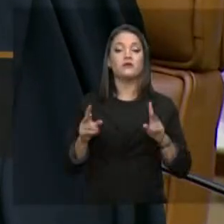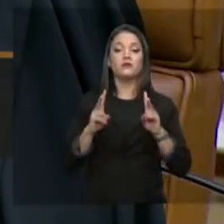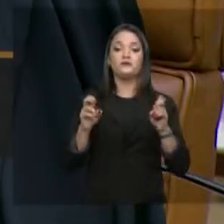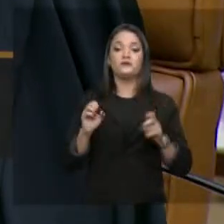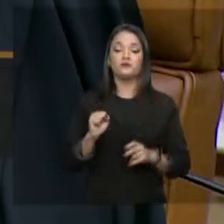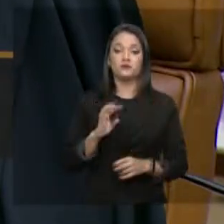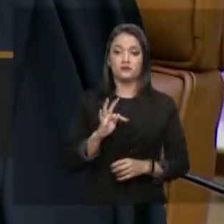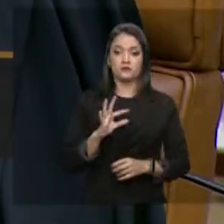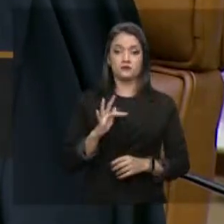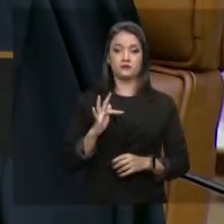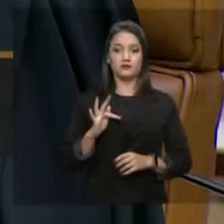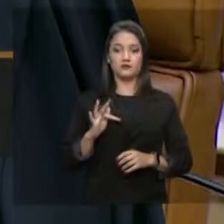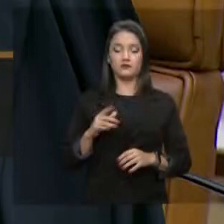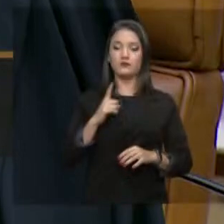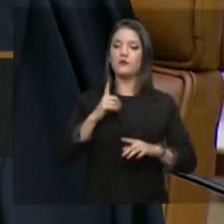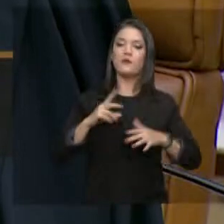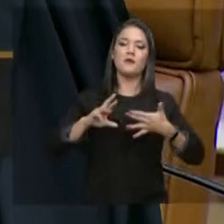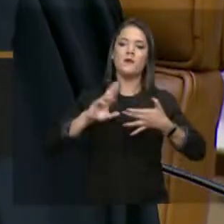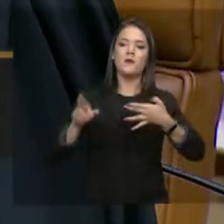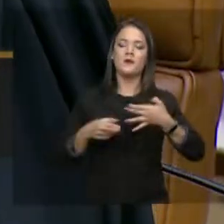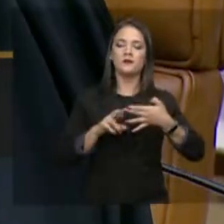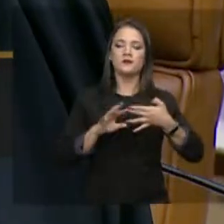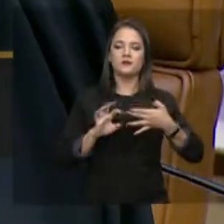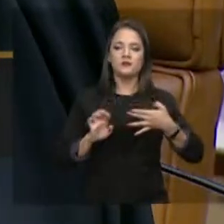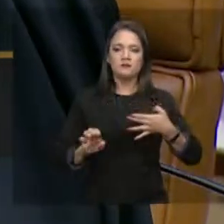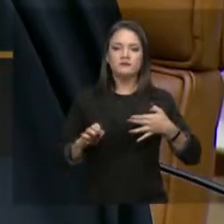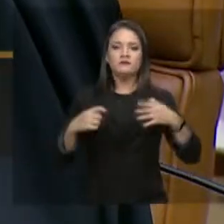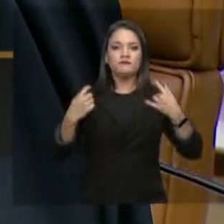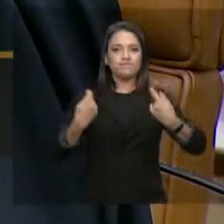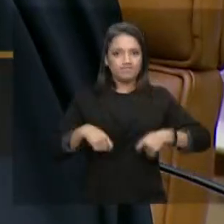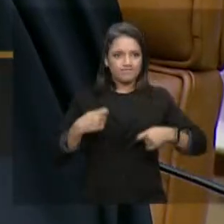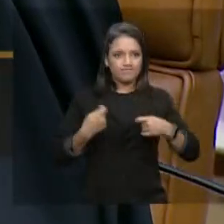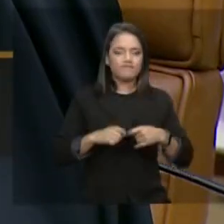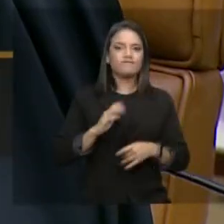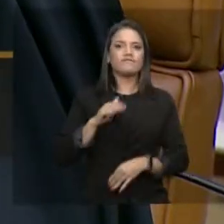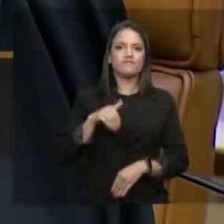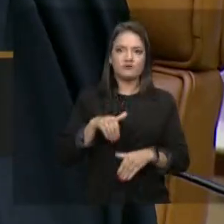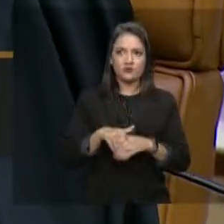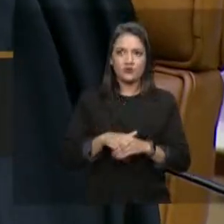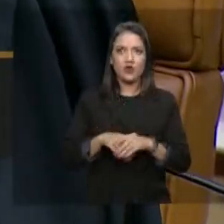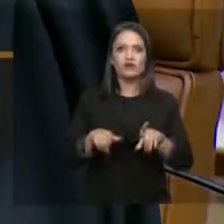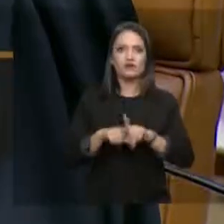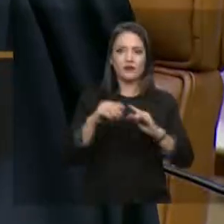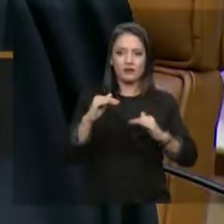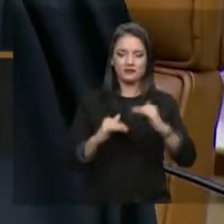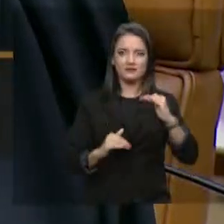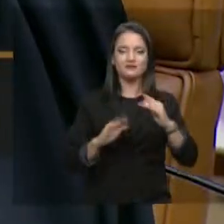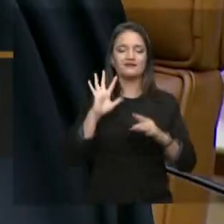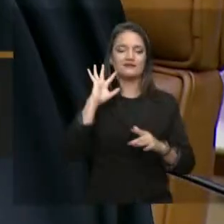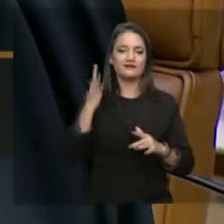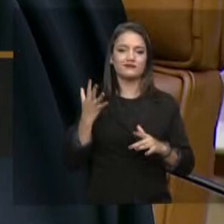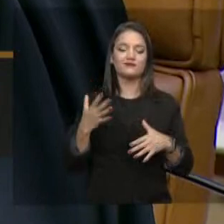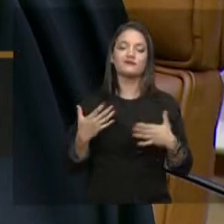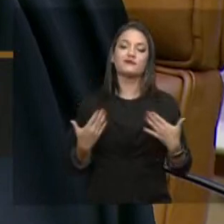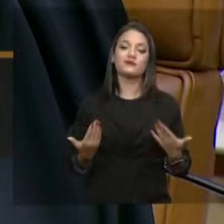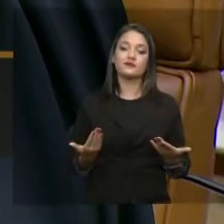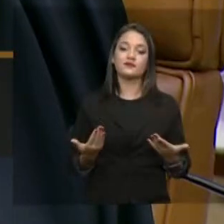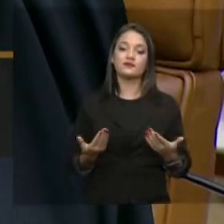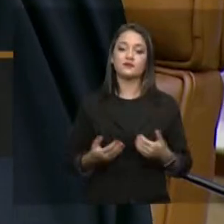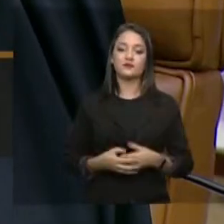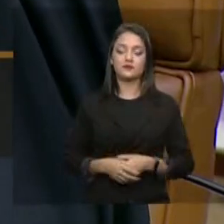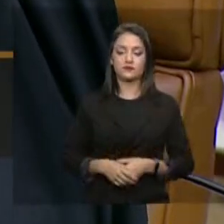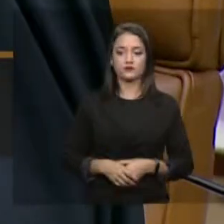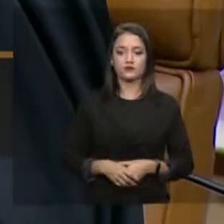Tribunal Federal, próprio recurso extraordinário exige o voto de desempate, então, nesses